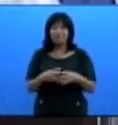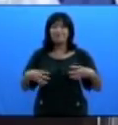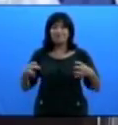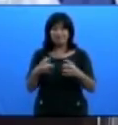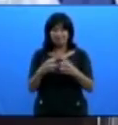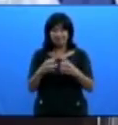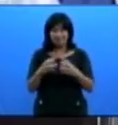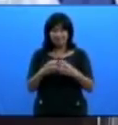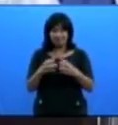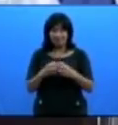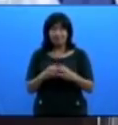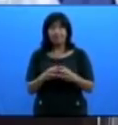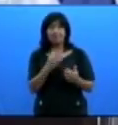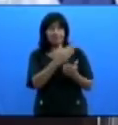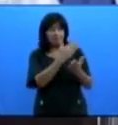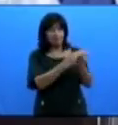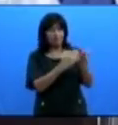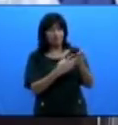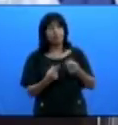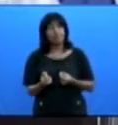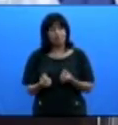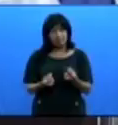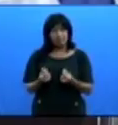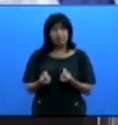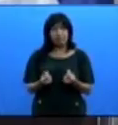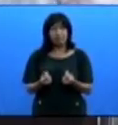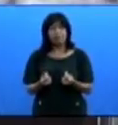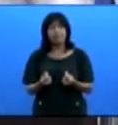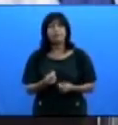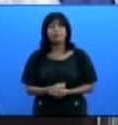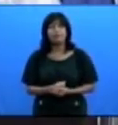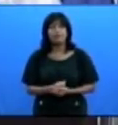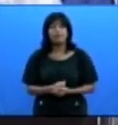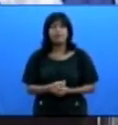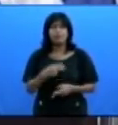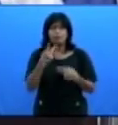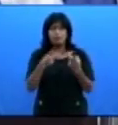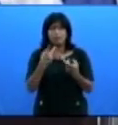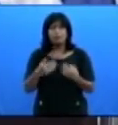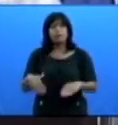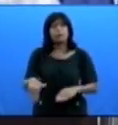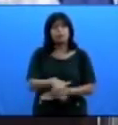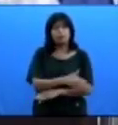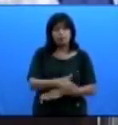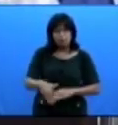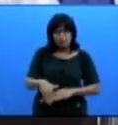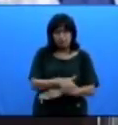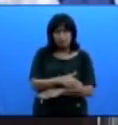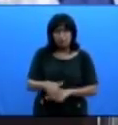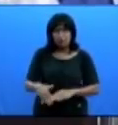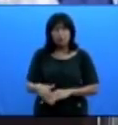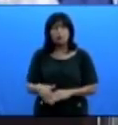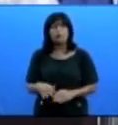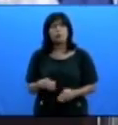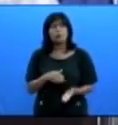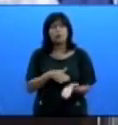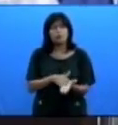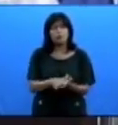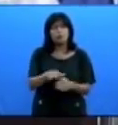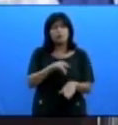da Casa. As propostas versam principalmente sobre pavimentação e recapeamento de ruas e